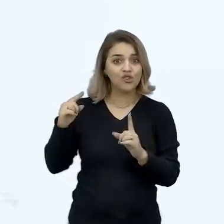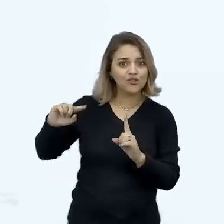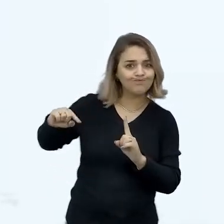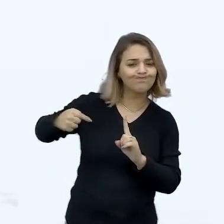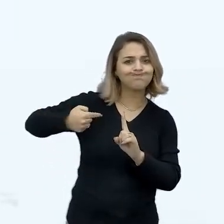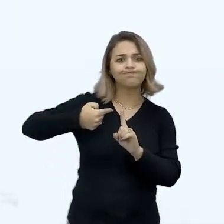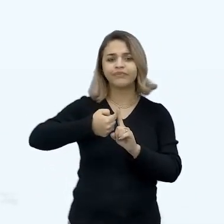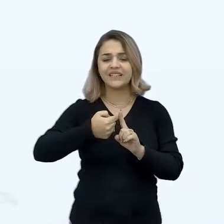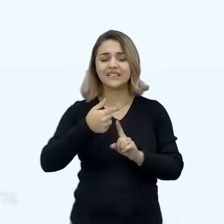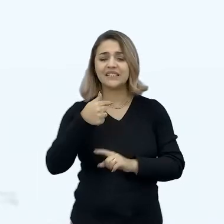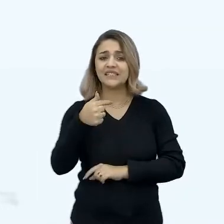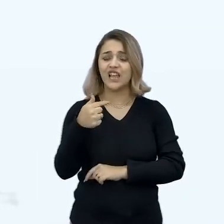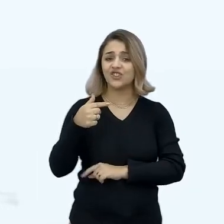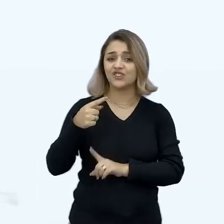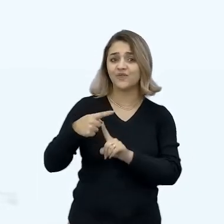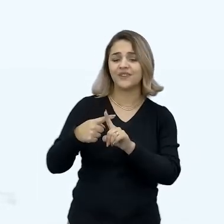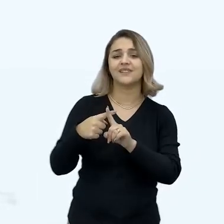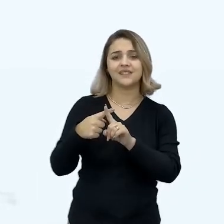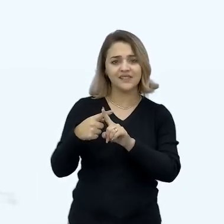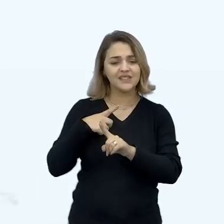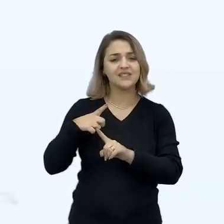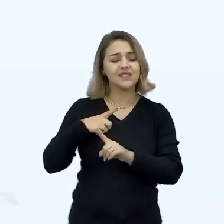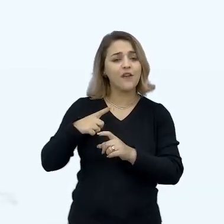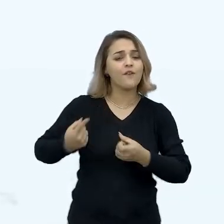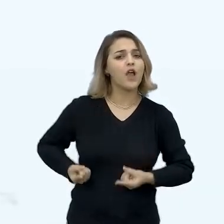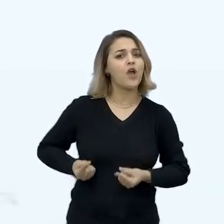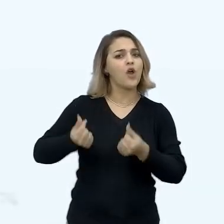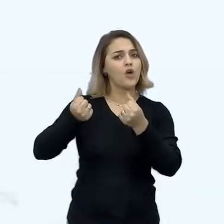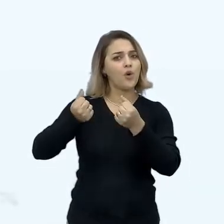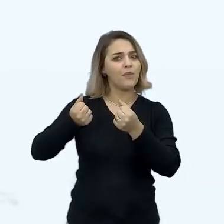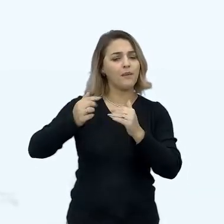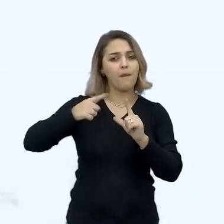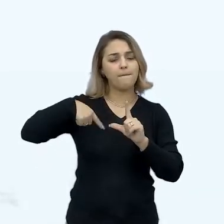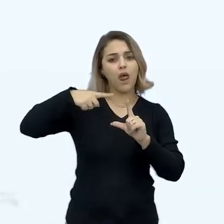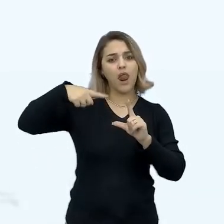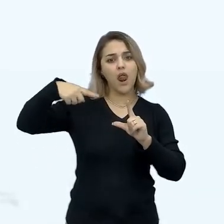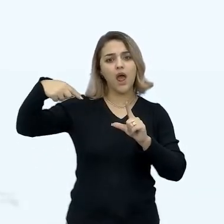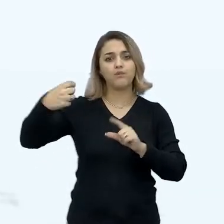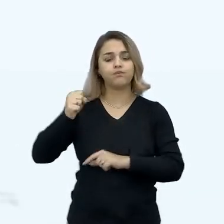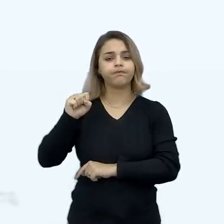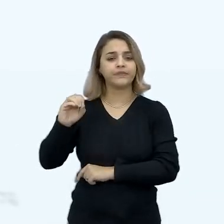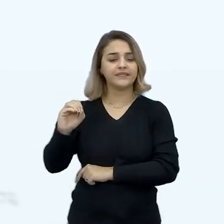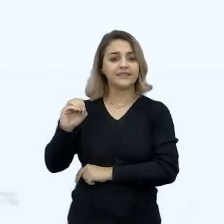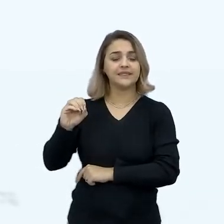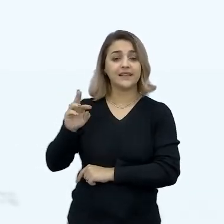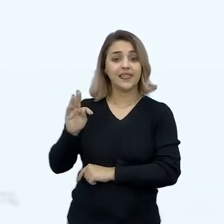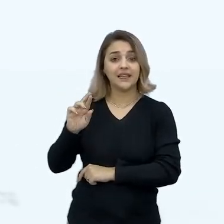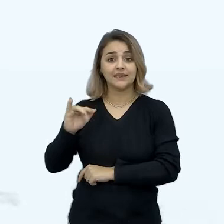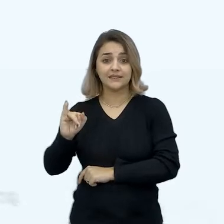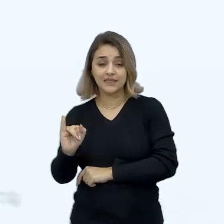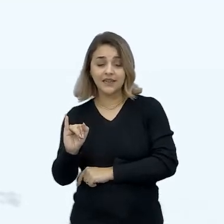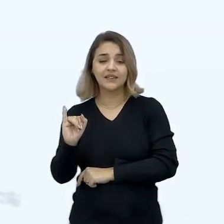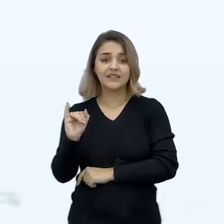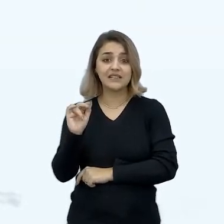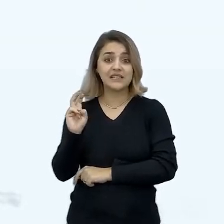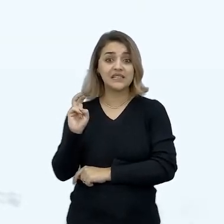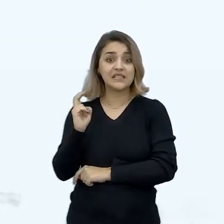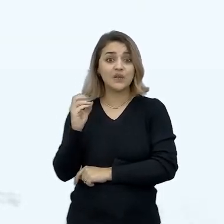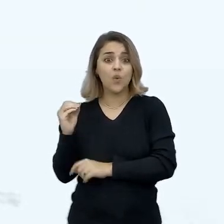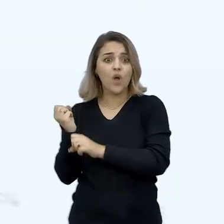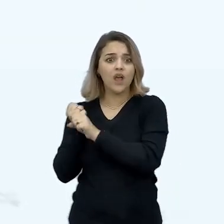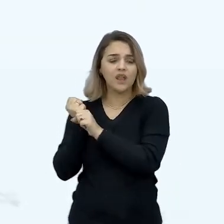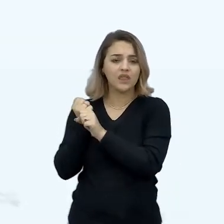vezes maior. A economia global saltou de 3 para 80 trilhões em menos de 5 décadas. Para um